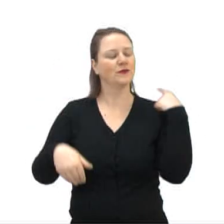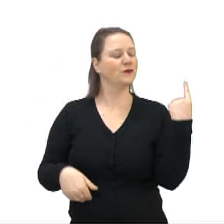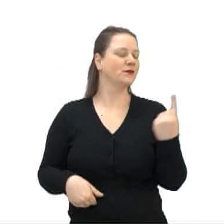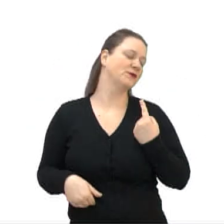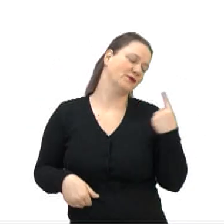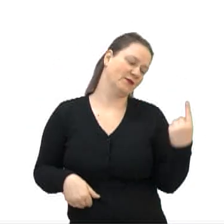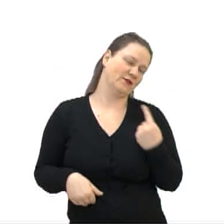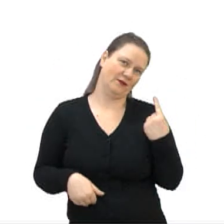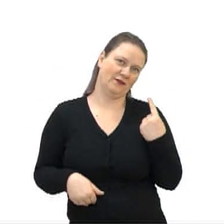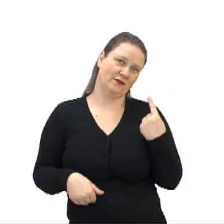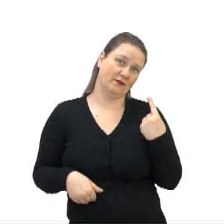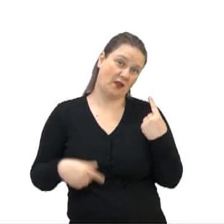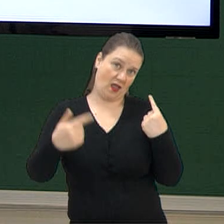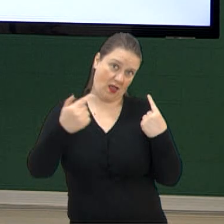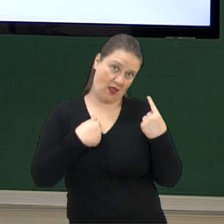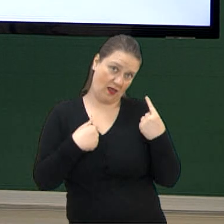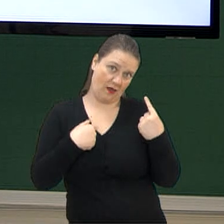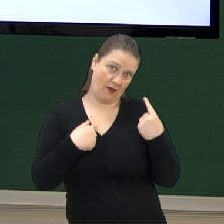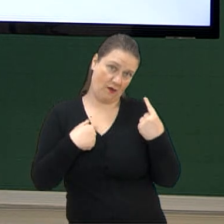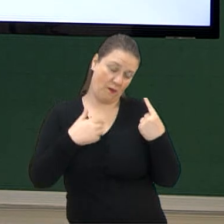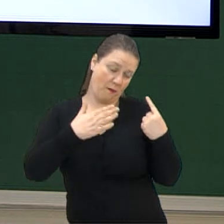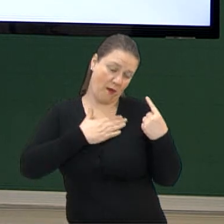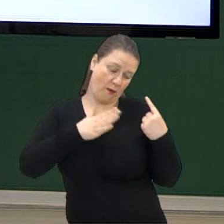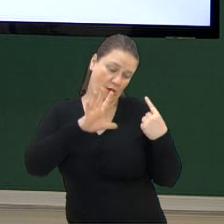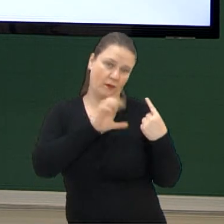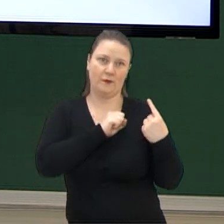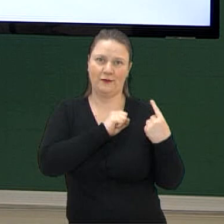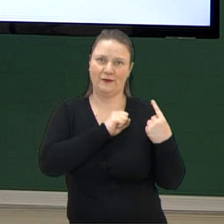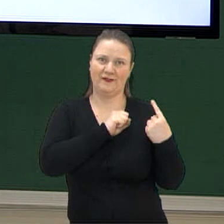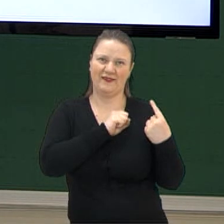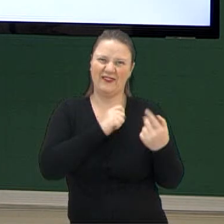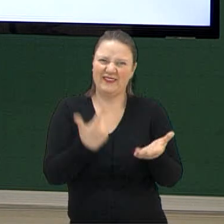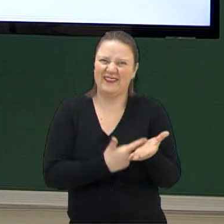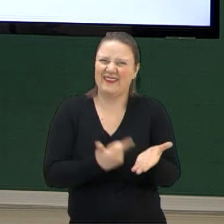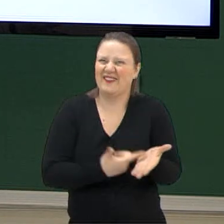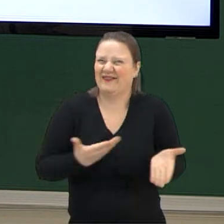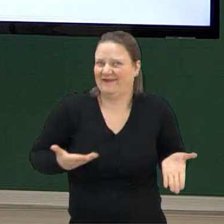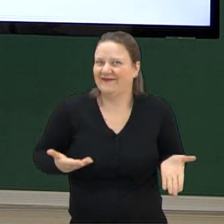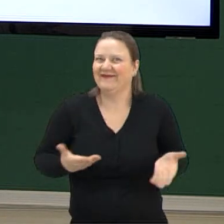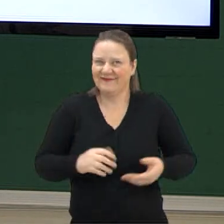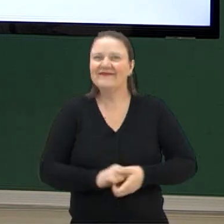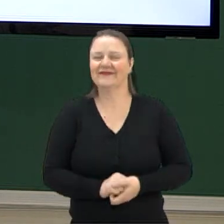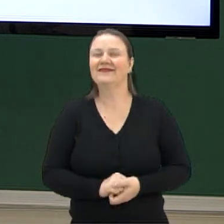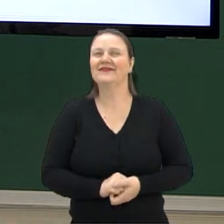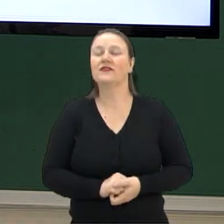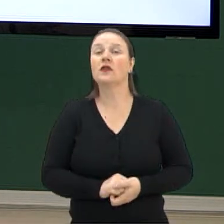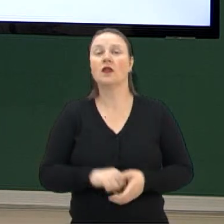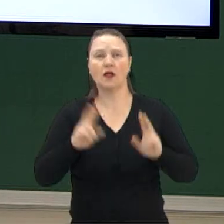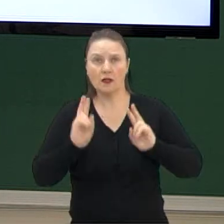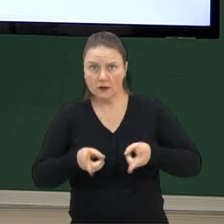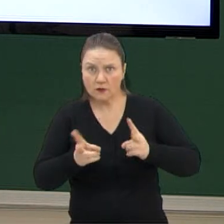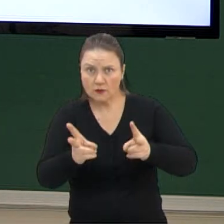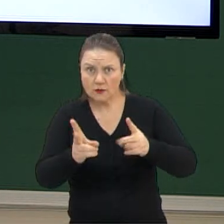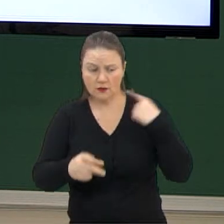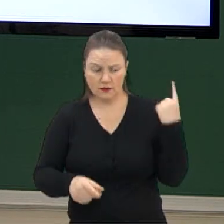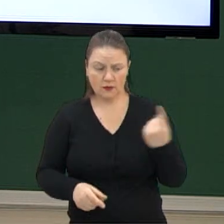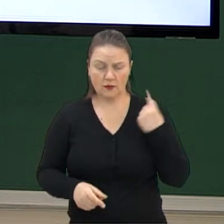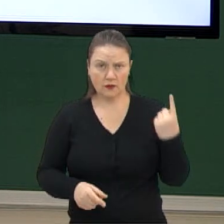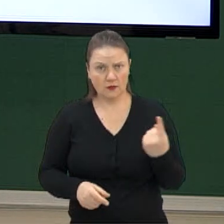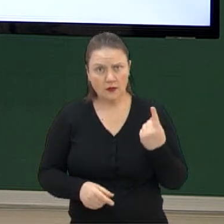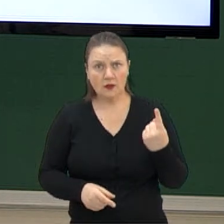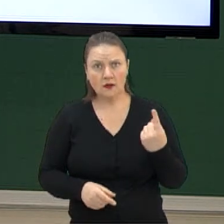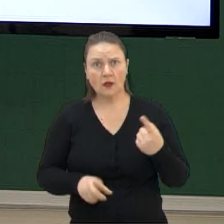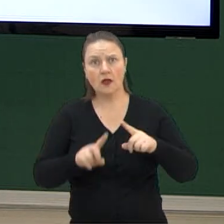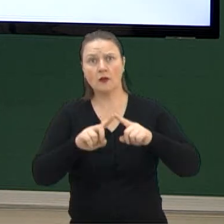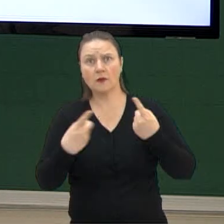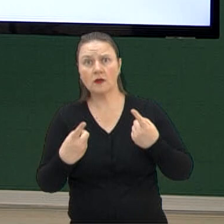nós dois, meu amor. Fiz a alteração de sentido? Ela continua sozinha?